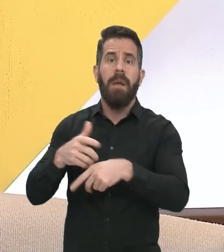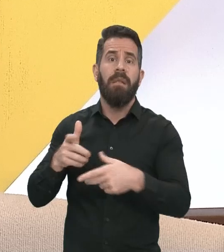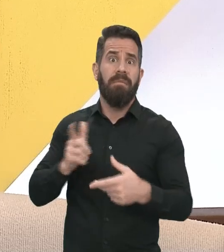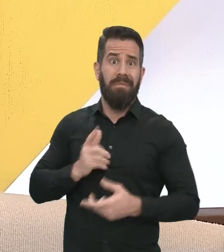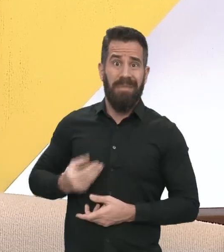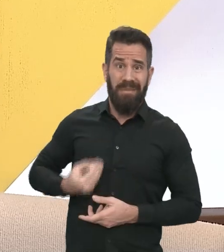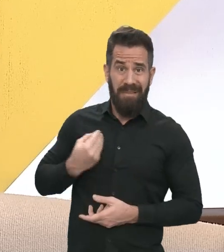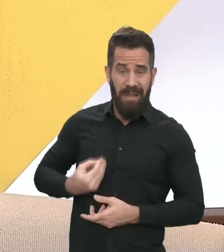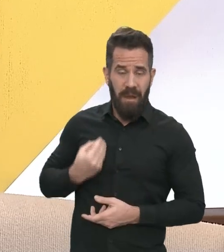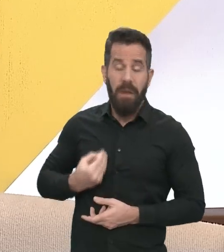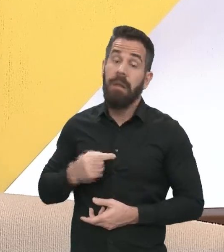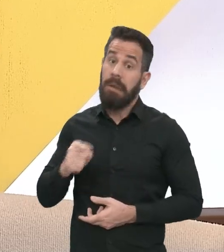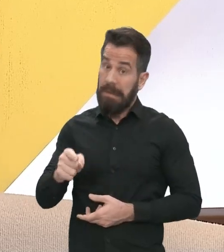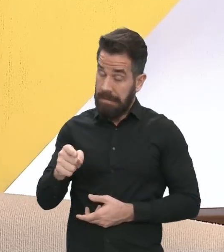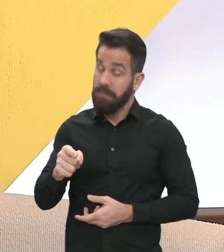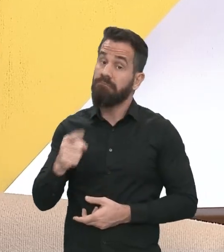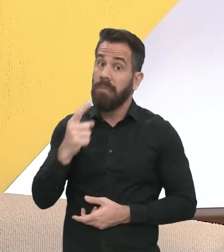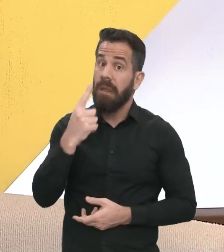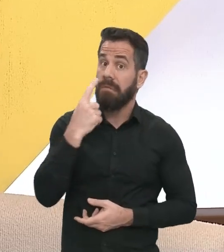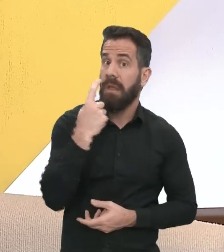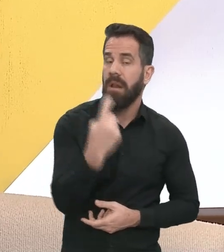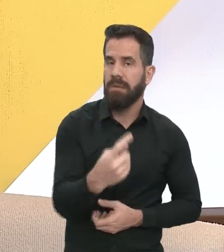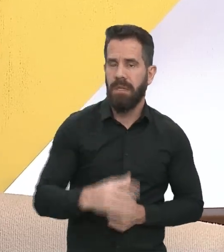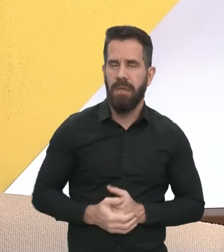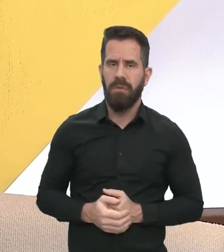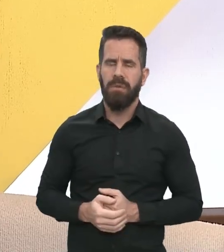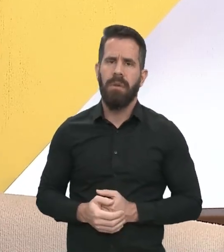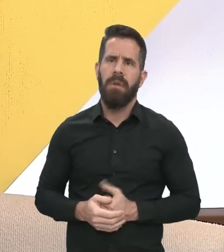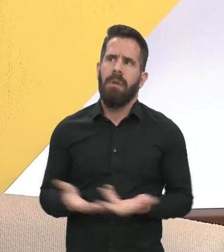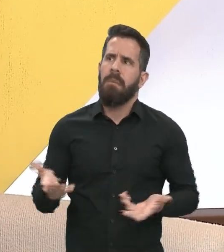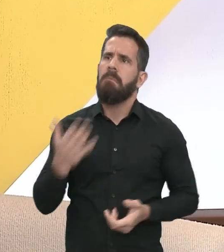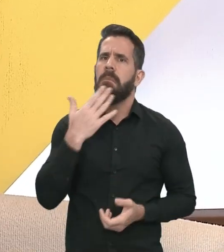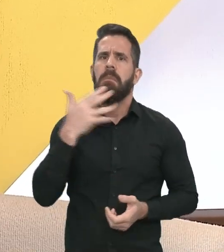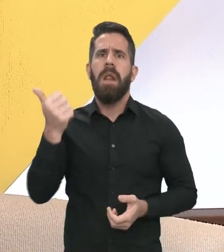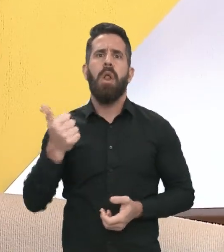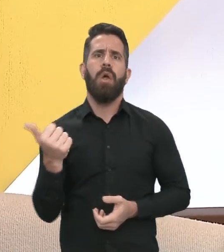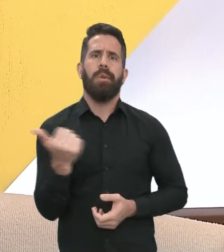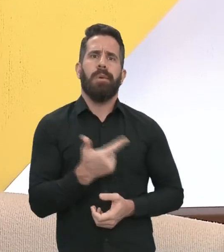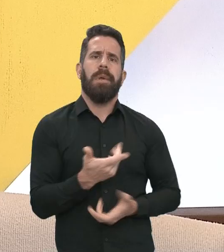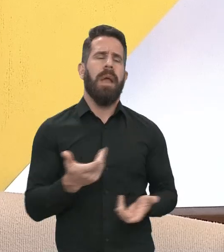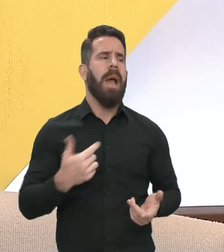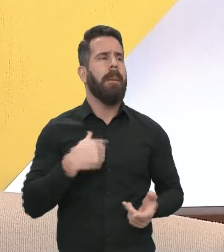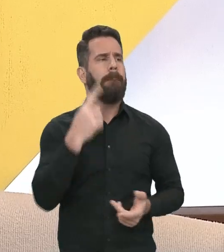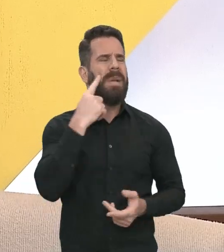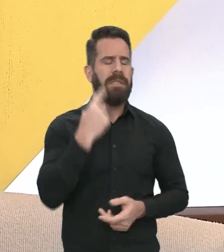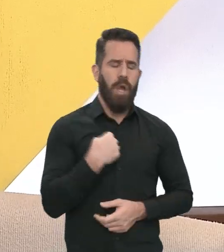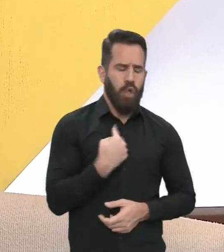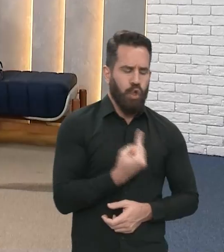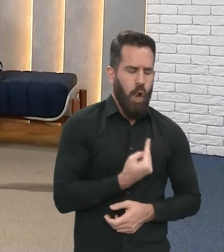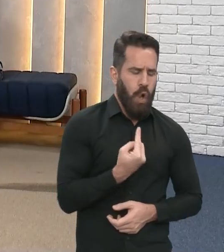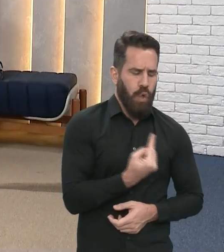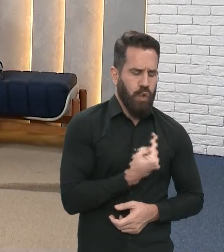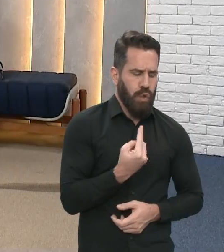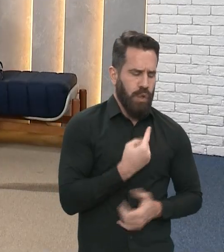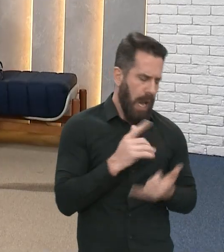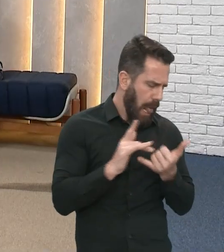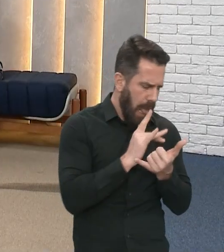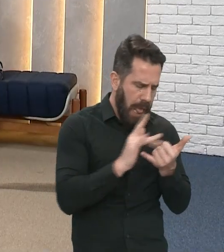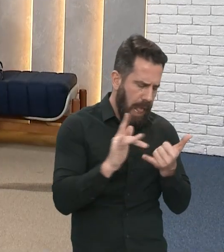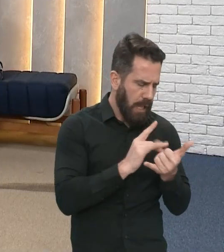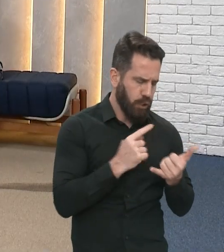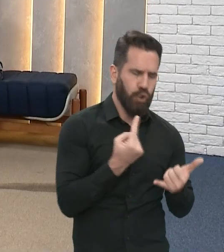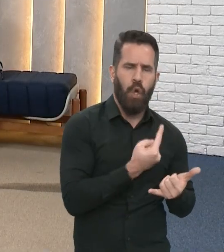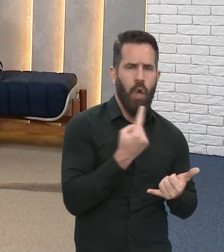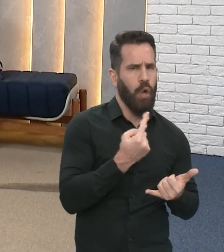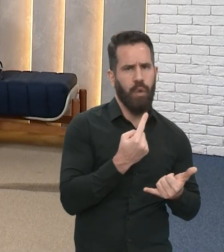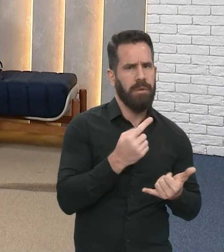contexto muito interessante, que é melhor do que se a criança utilizar por menos tempo sozinha. É aquela situação, né? Tudo